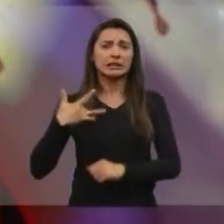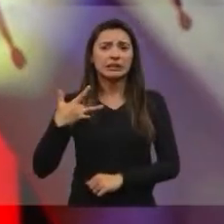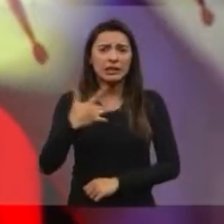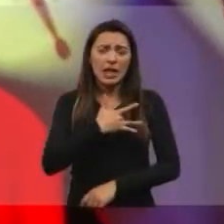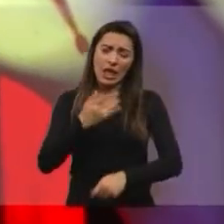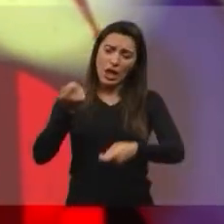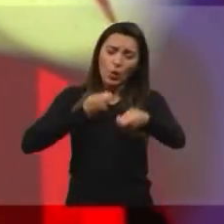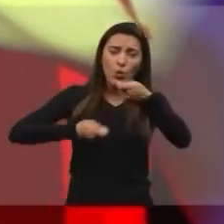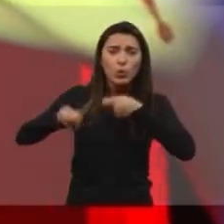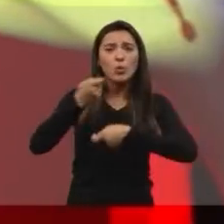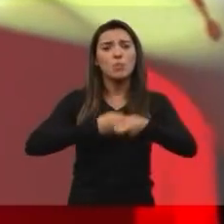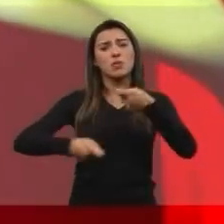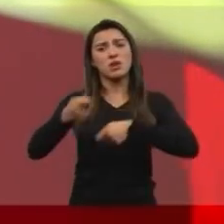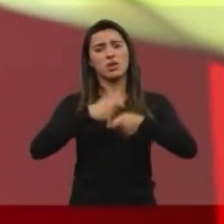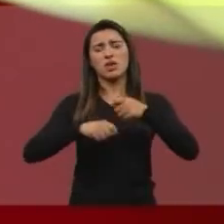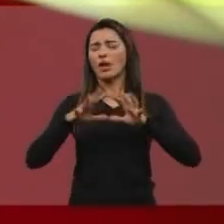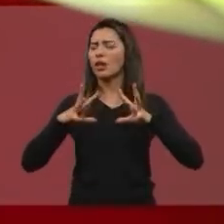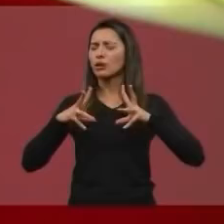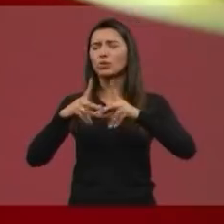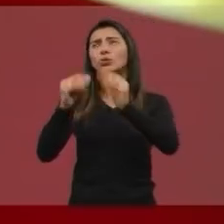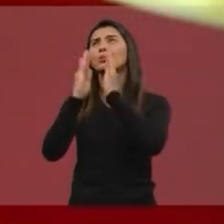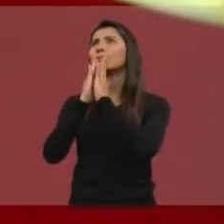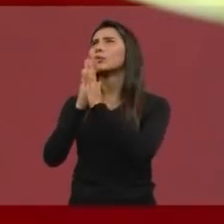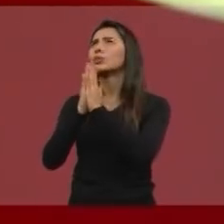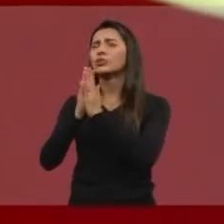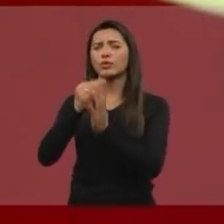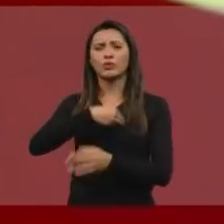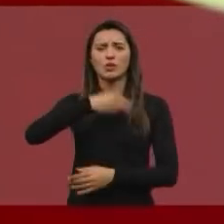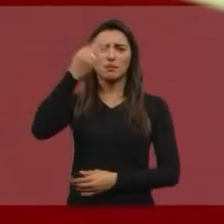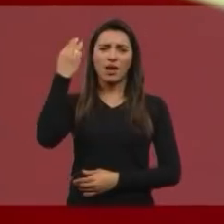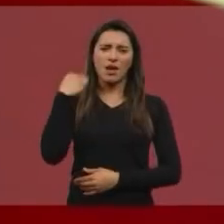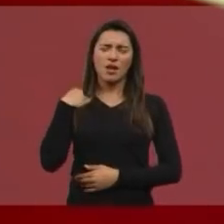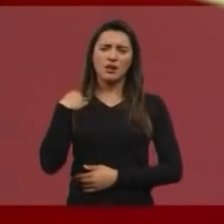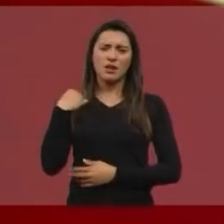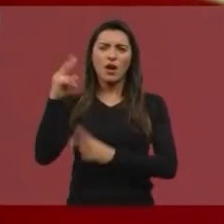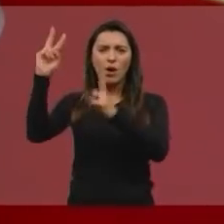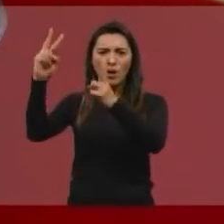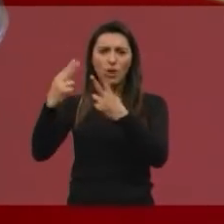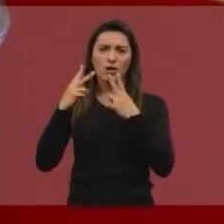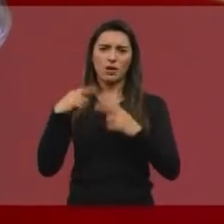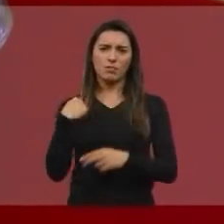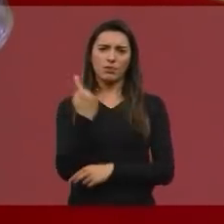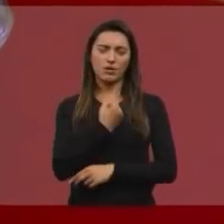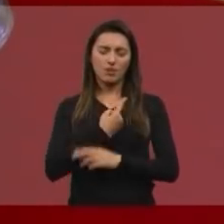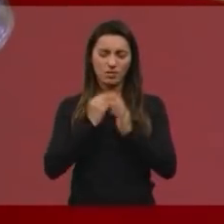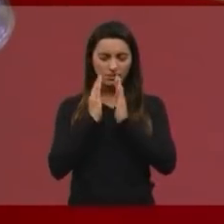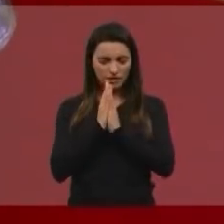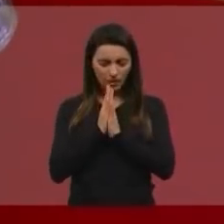na economia nossa senhora do carmo rogai por nós amém